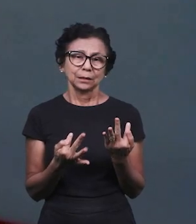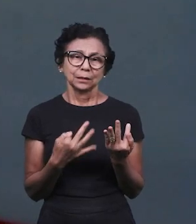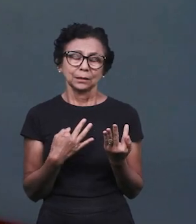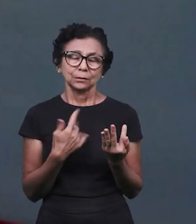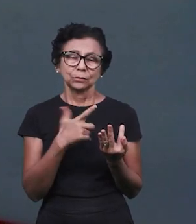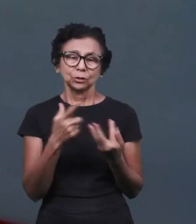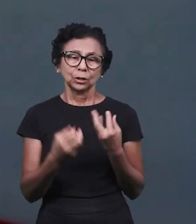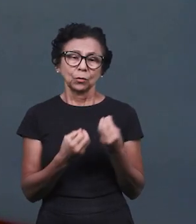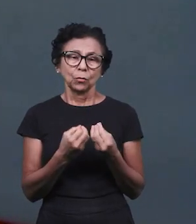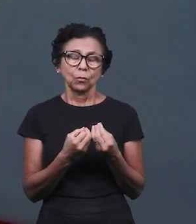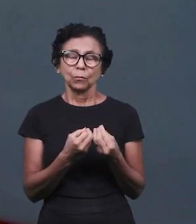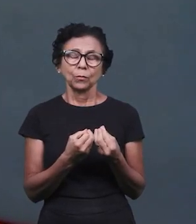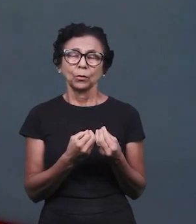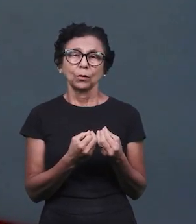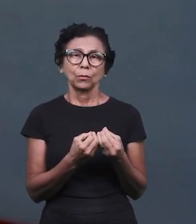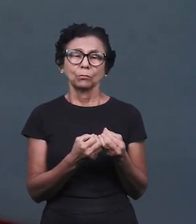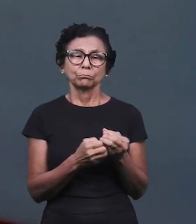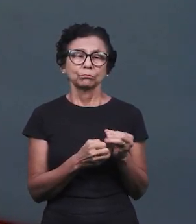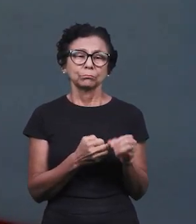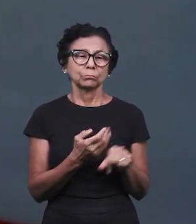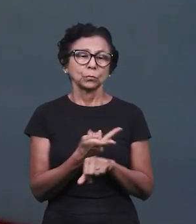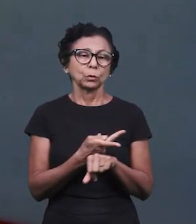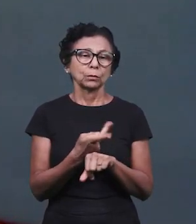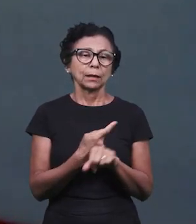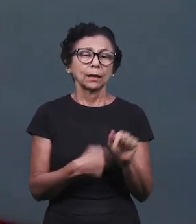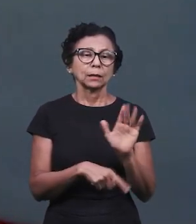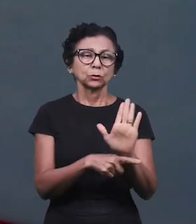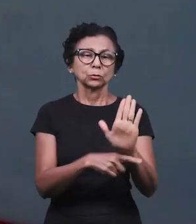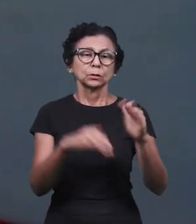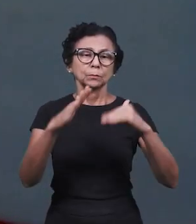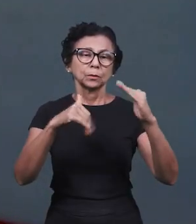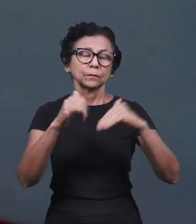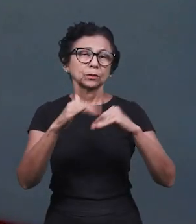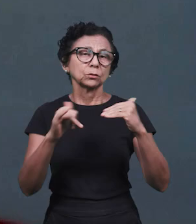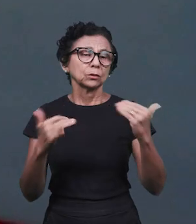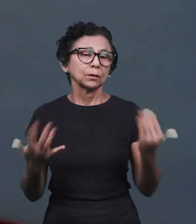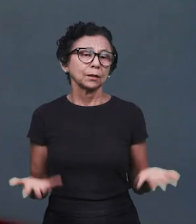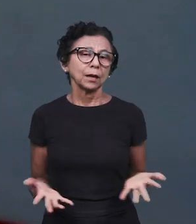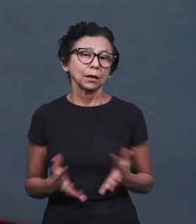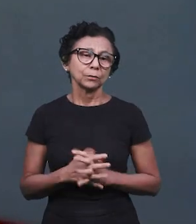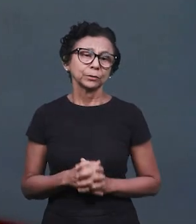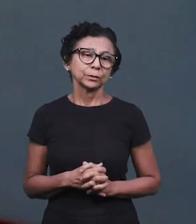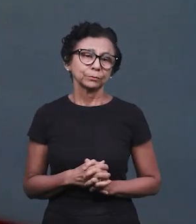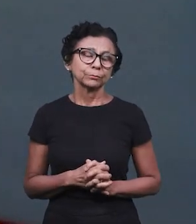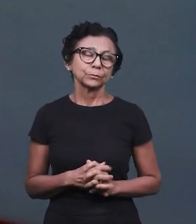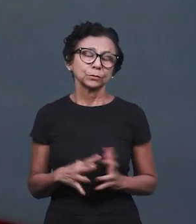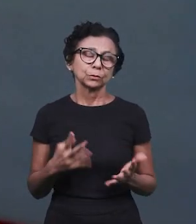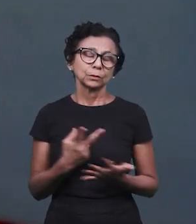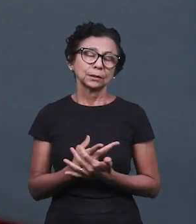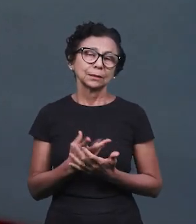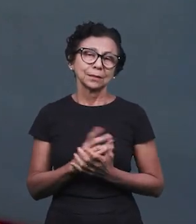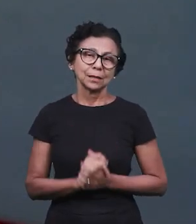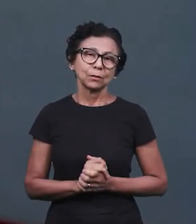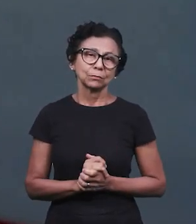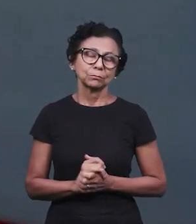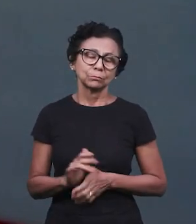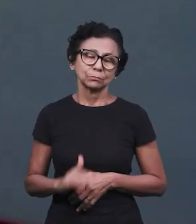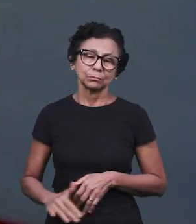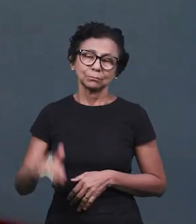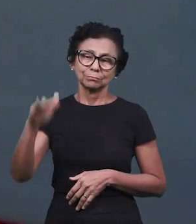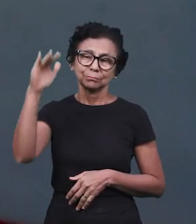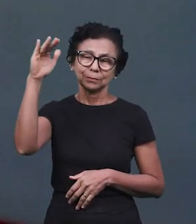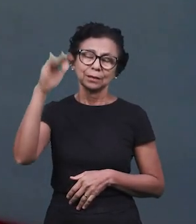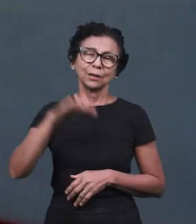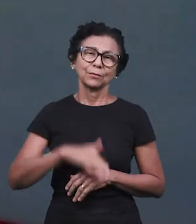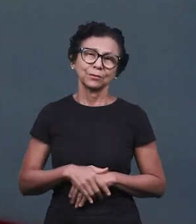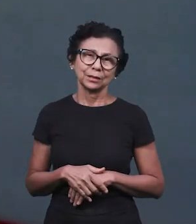alguns comportamentos que a minha vida está um caos em todos os segmentos, e eu sempre entendi que eu